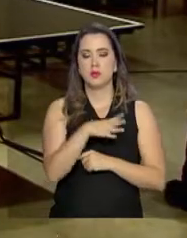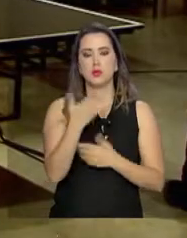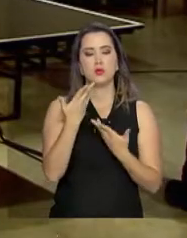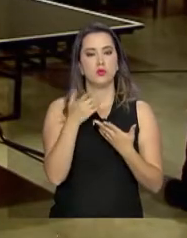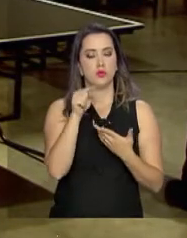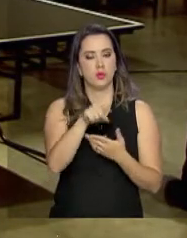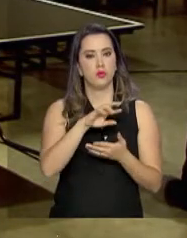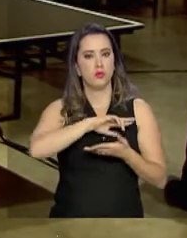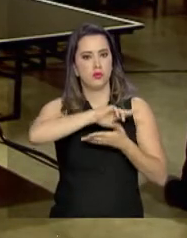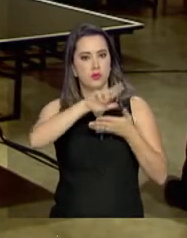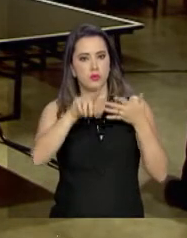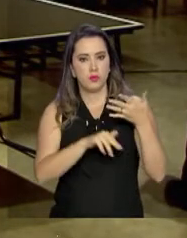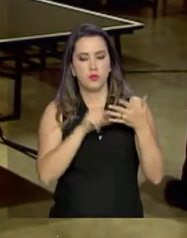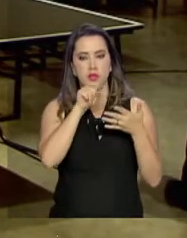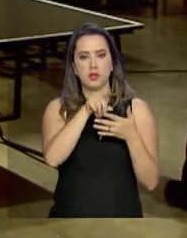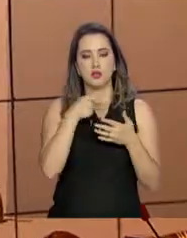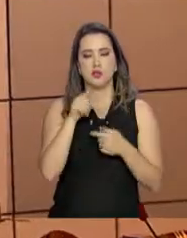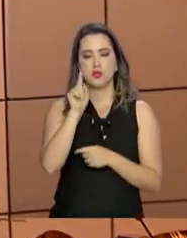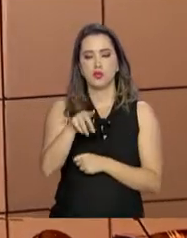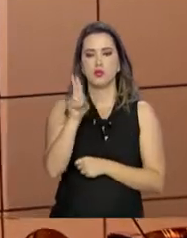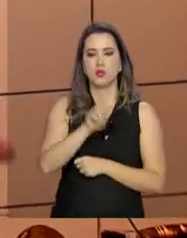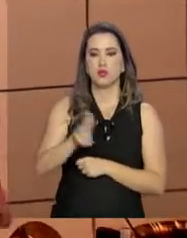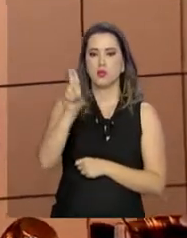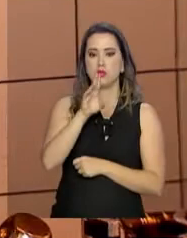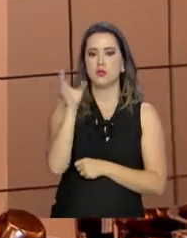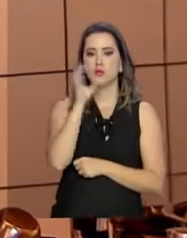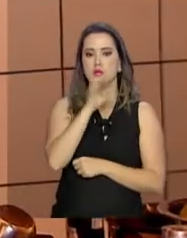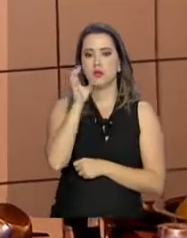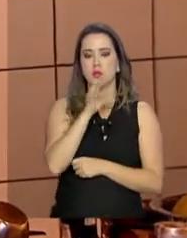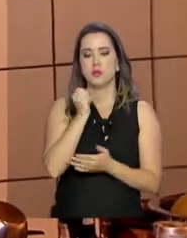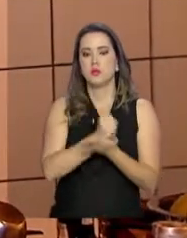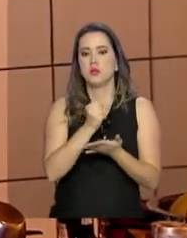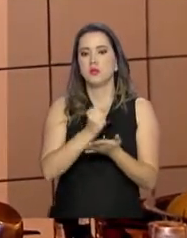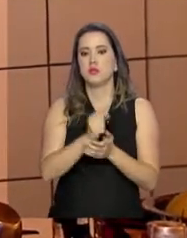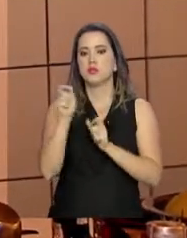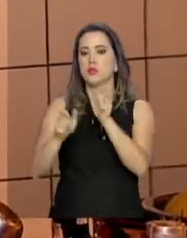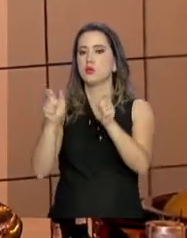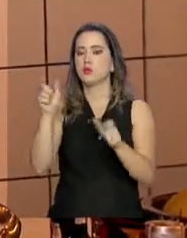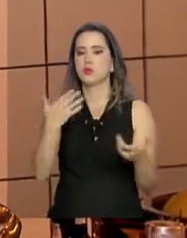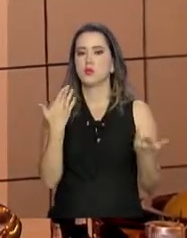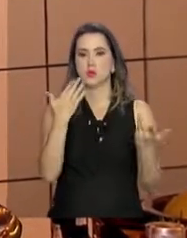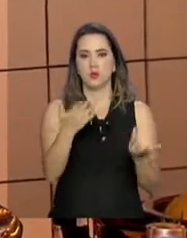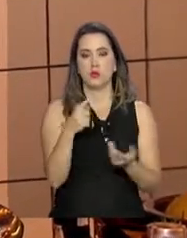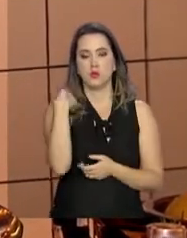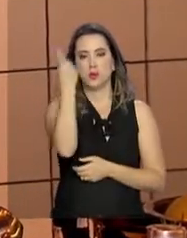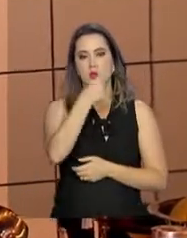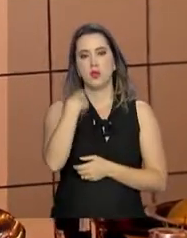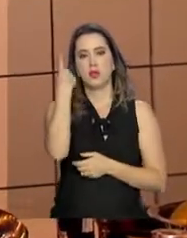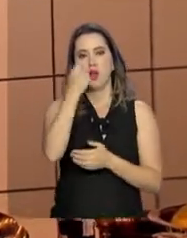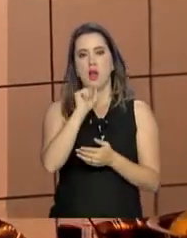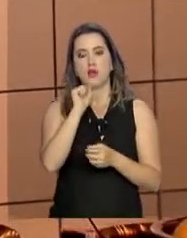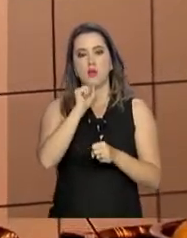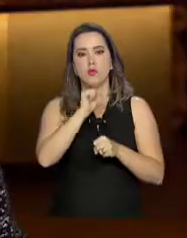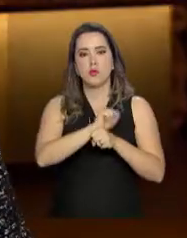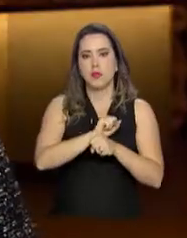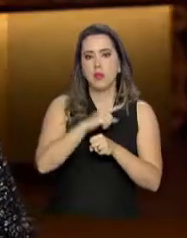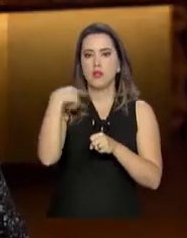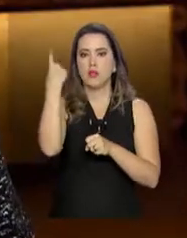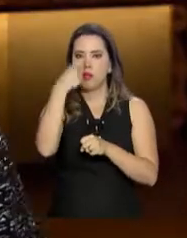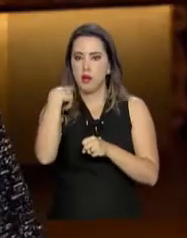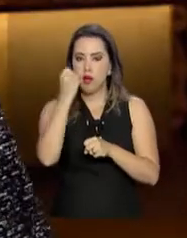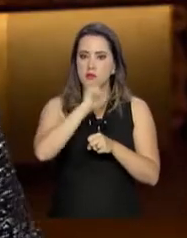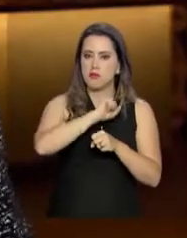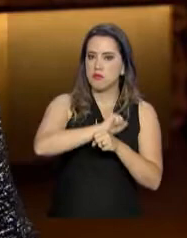negócios dinâmico que se vale de um instrumento ágil para a contratação de funcionários o chamado trabalho intermitente como a